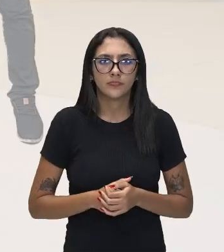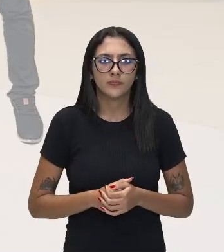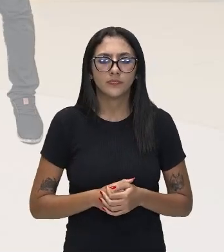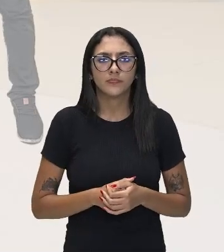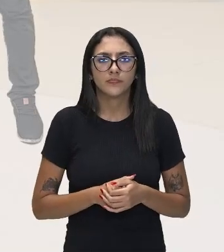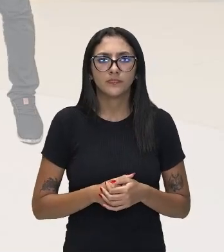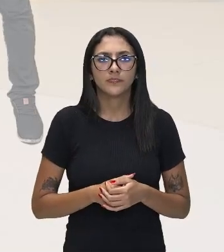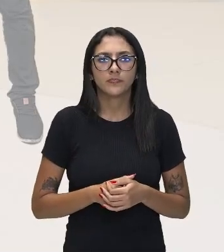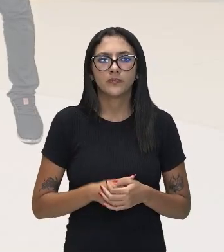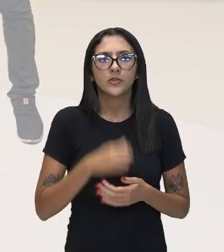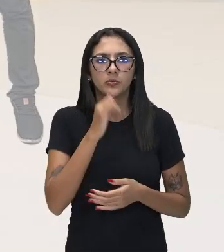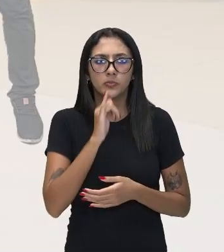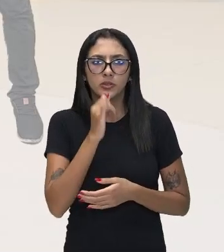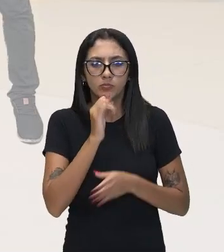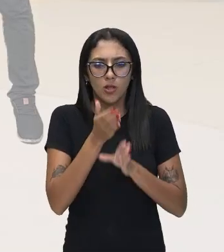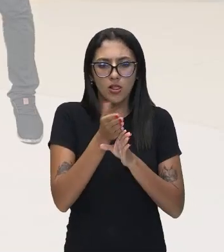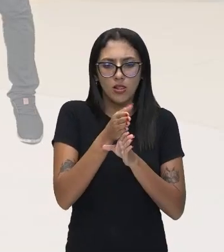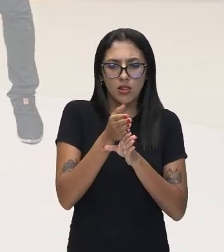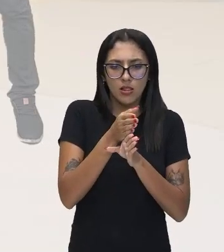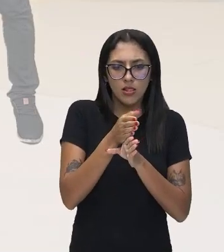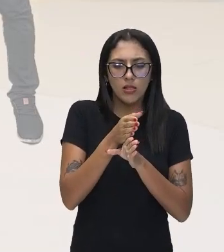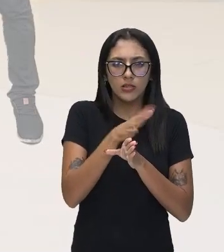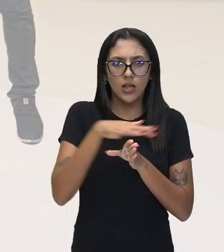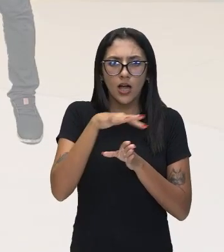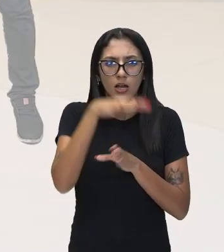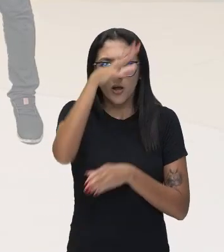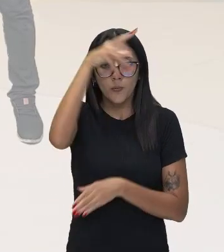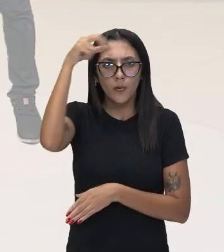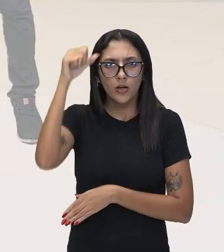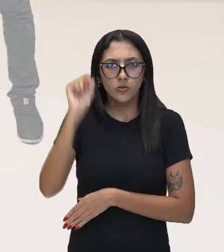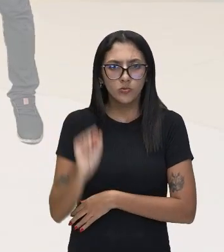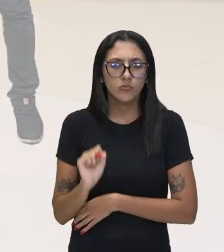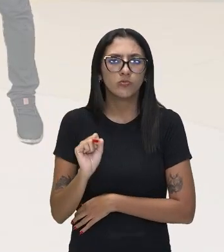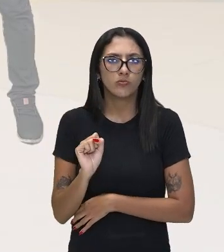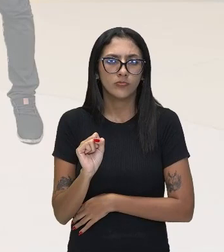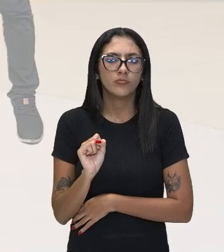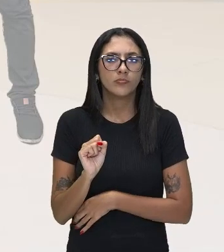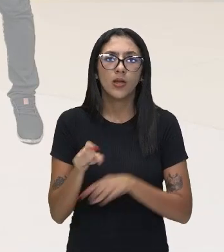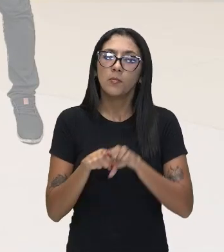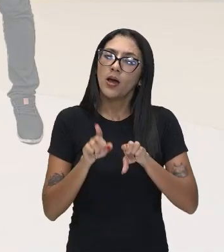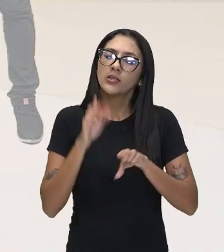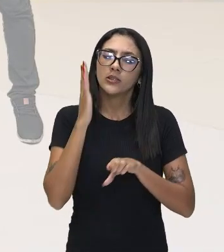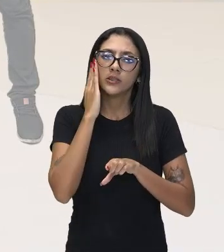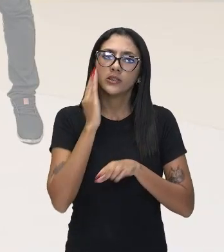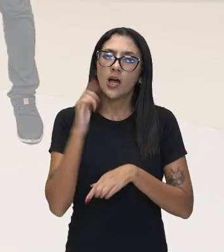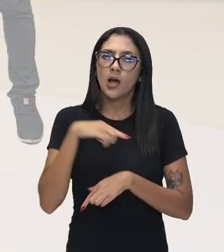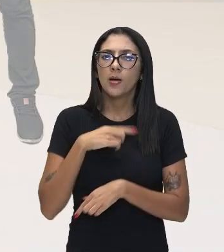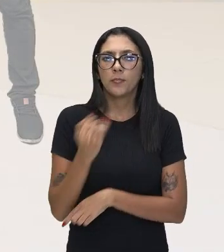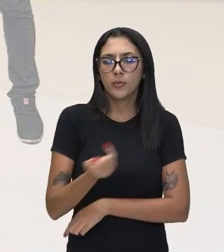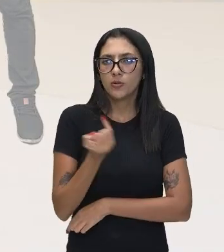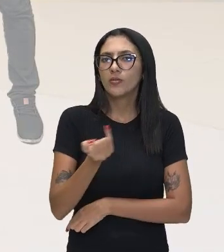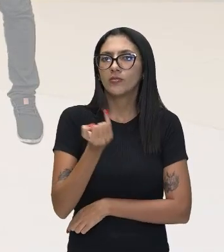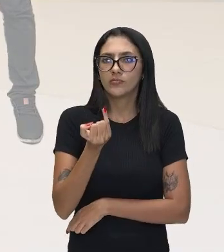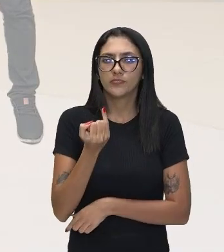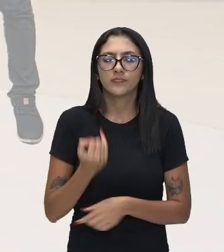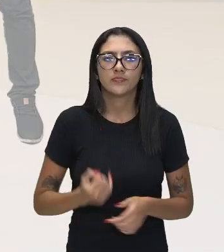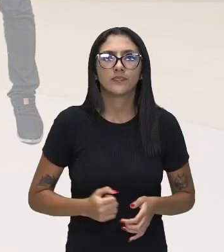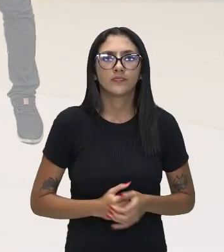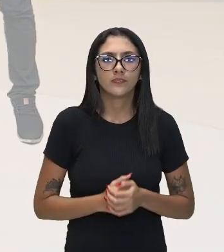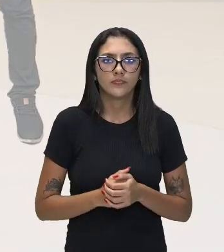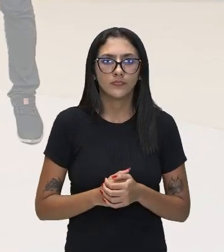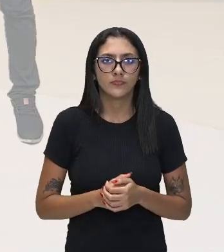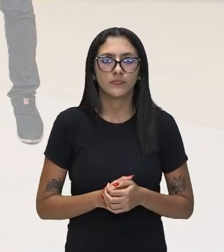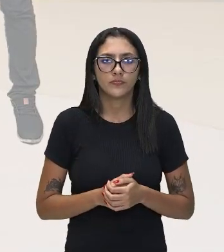a divisa lá com o Mato Grosso do Sul. Então, a gente não pode adotar esse único critério, embora ele seja importante, tá? Então, o que acontece? Além da questão